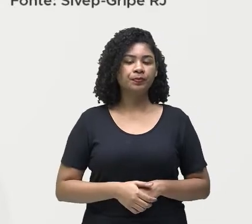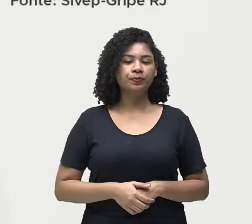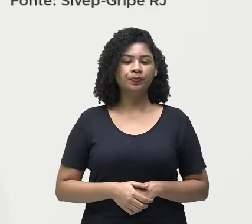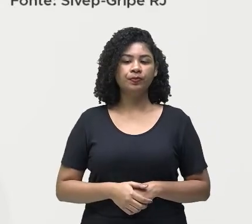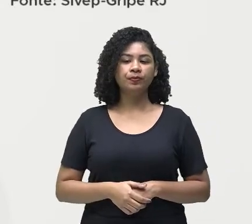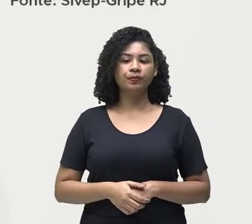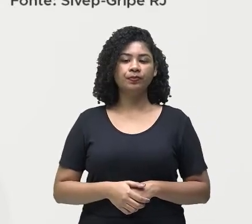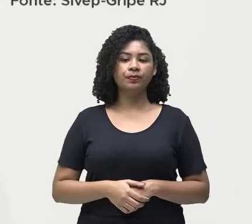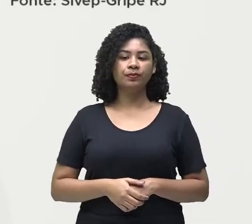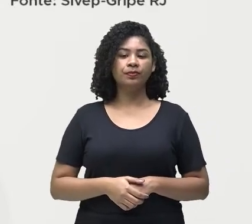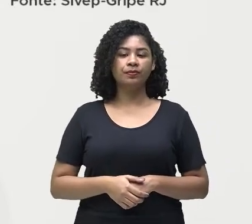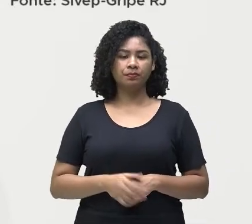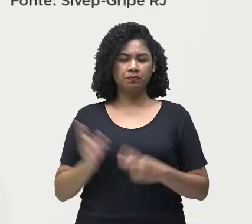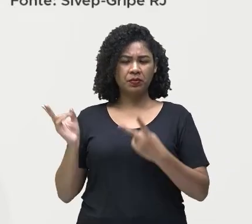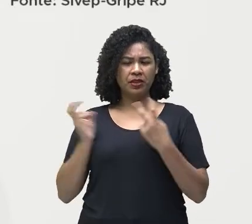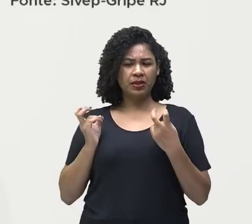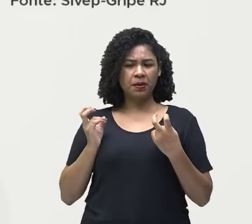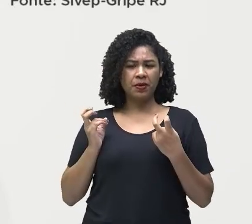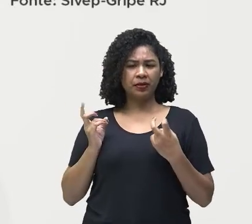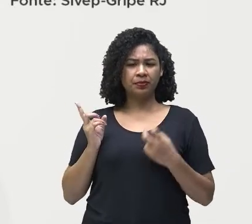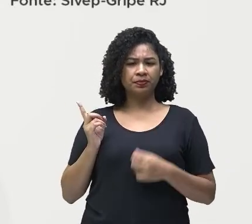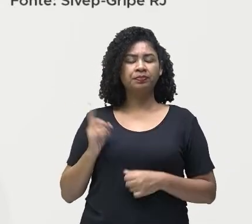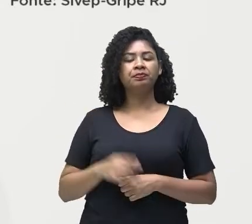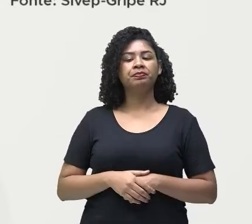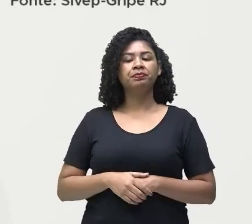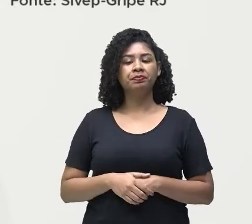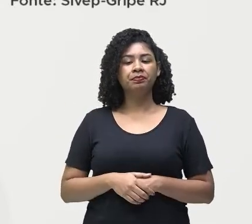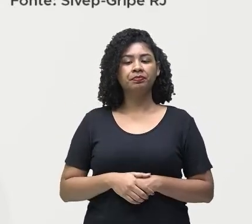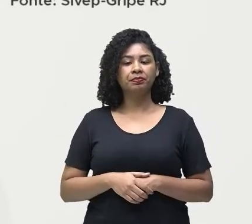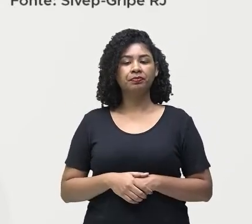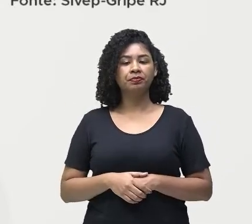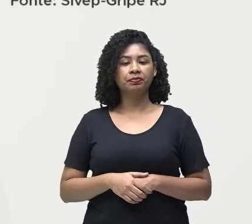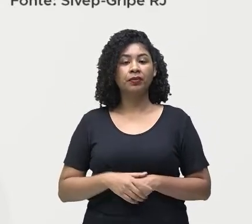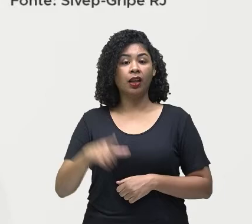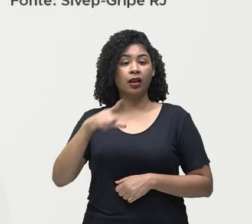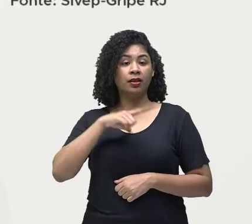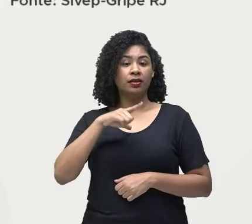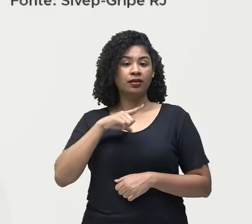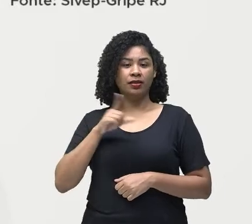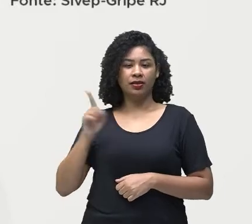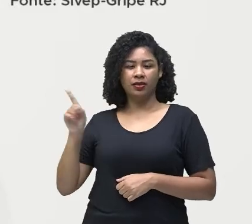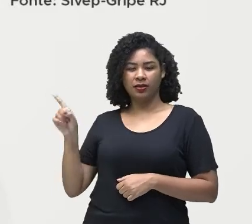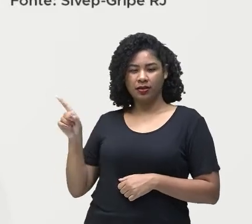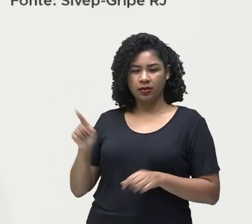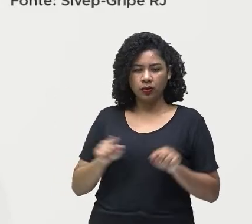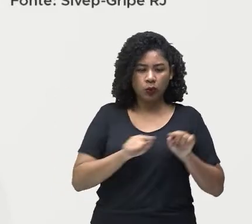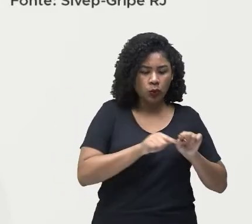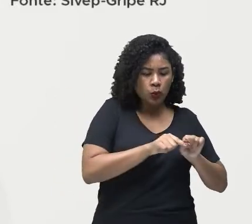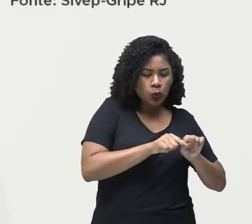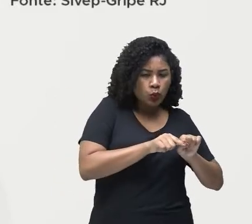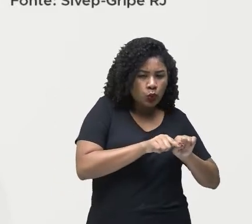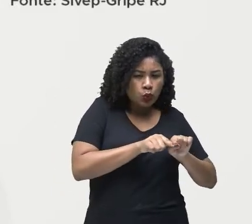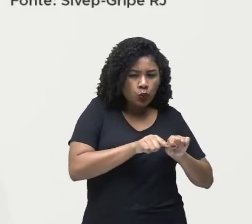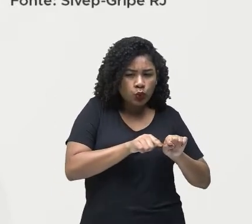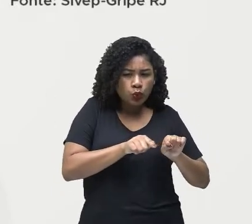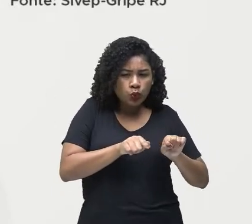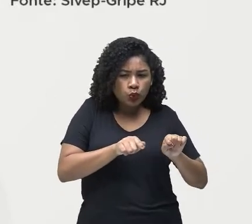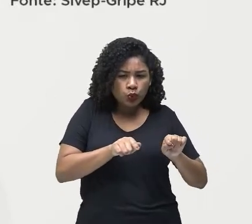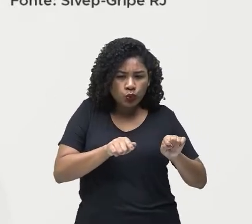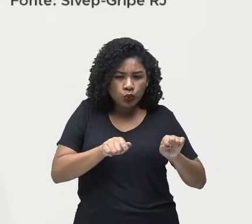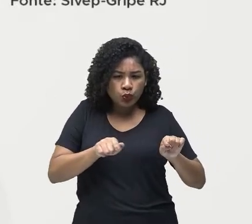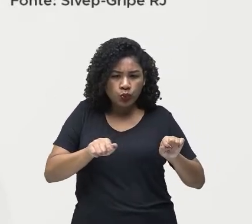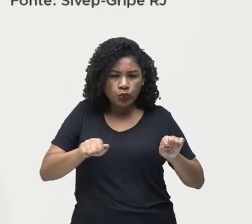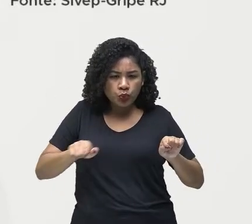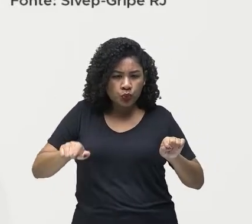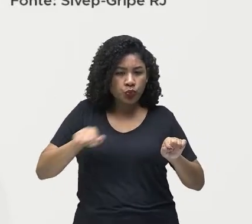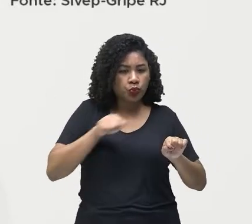epidêmica. Reparem, a gente vem aqui, olha, com o número, reparem aqui embaixo, está pegando a data aqui